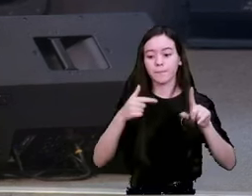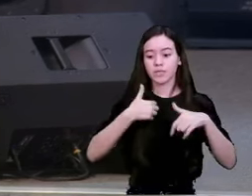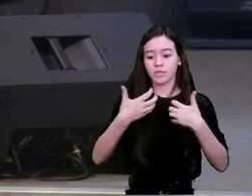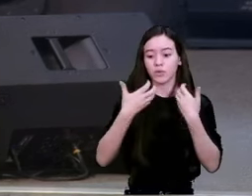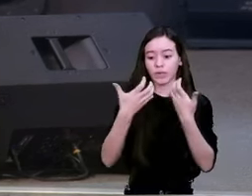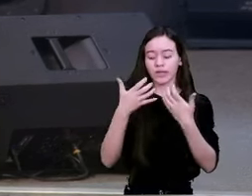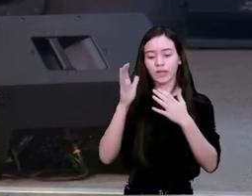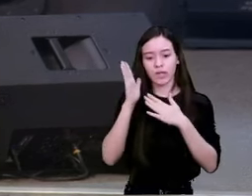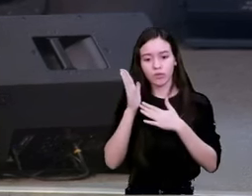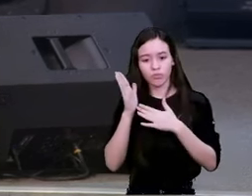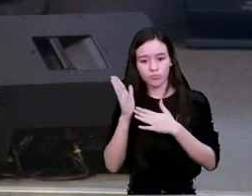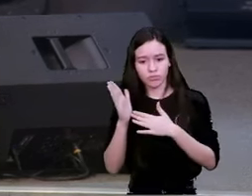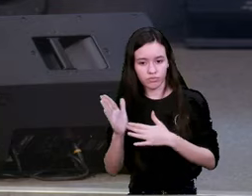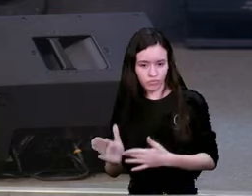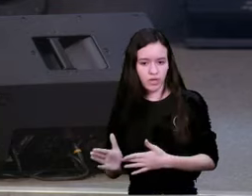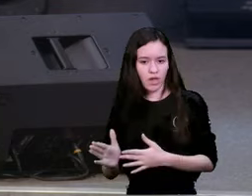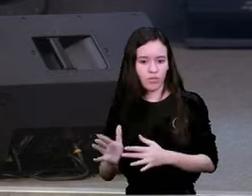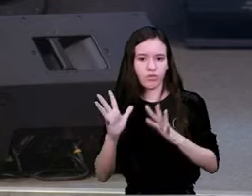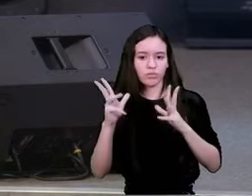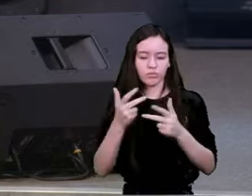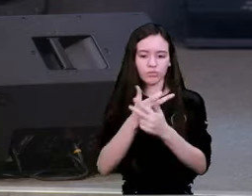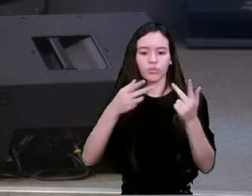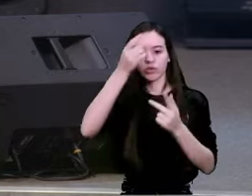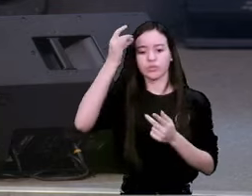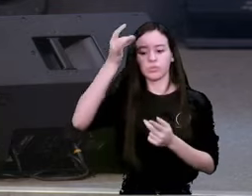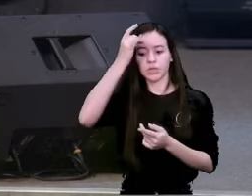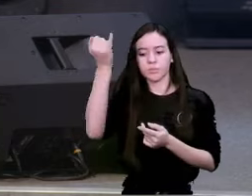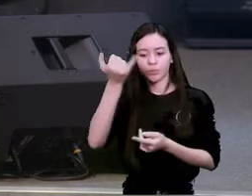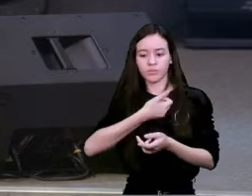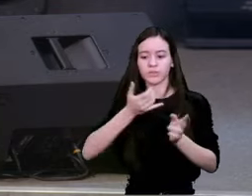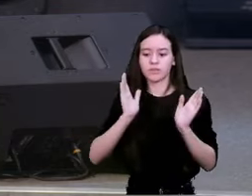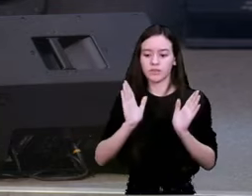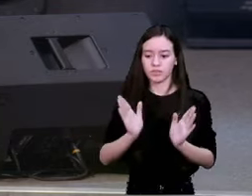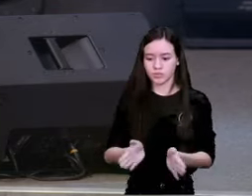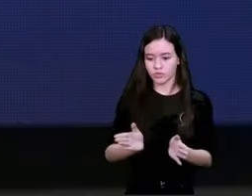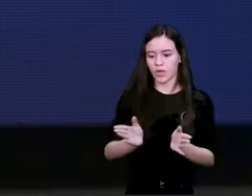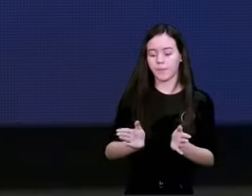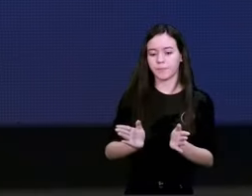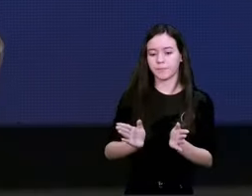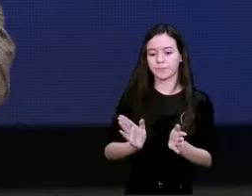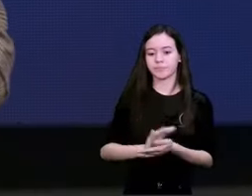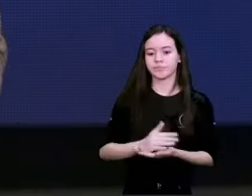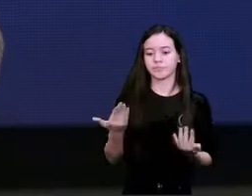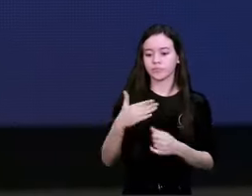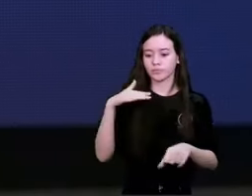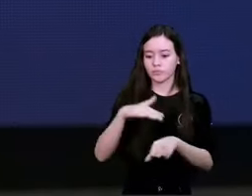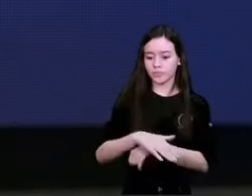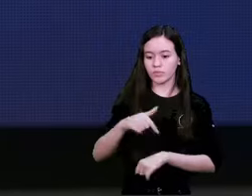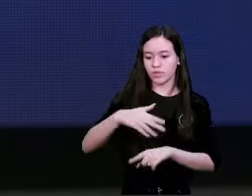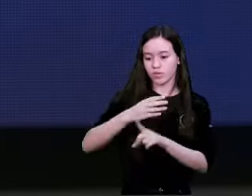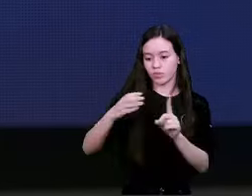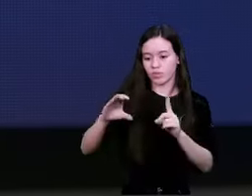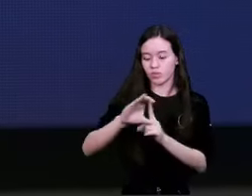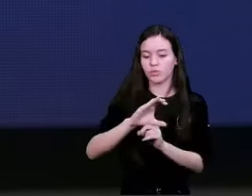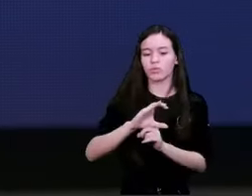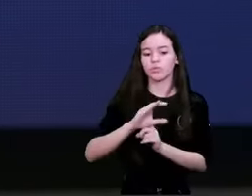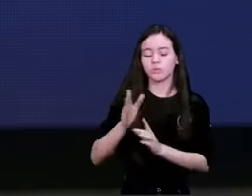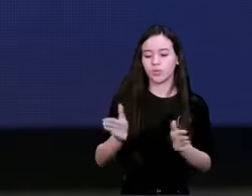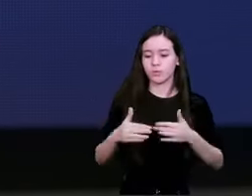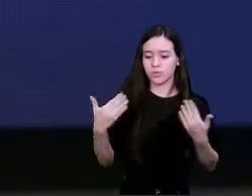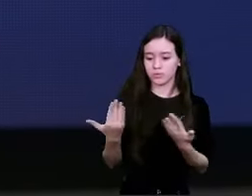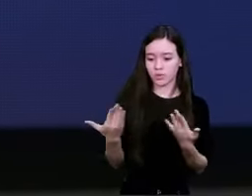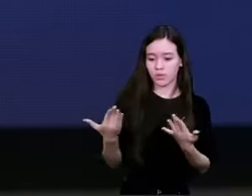ser fiel a tudo aquilo que o Espírito de Deus ele já tem comunicado ao meu espírito para essa noite, para esse culto, para esse